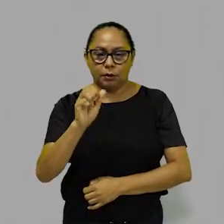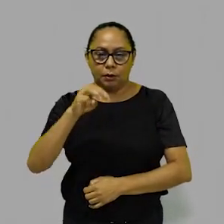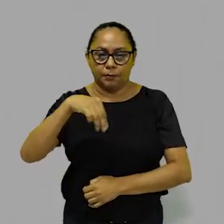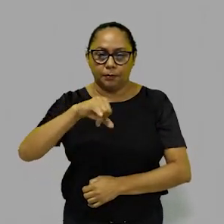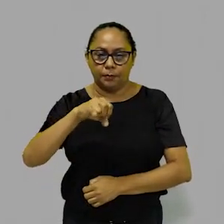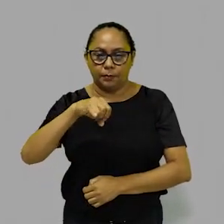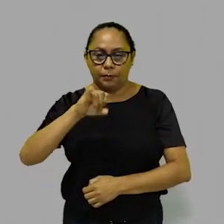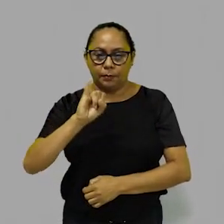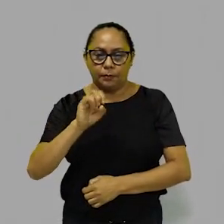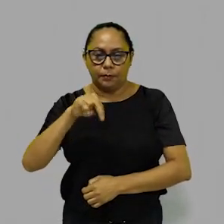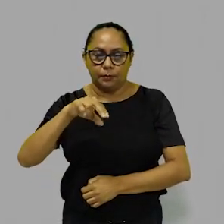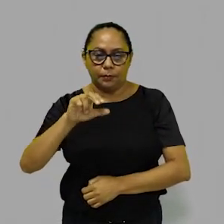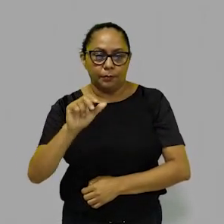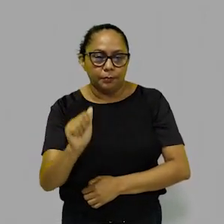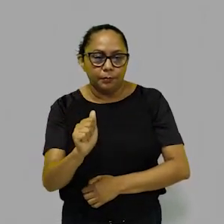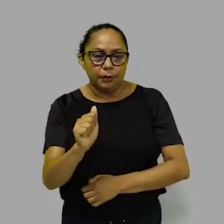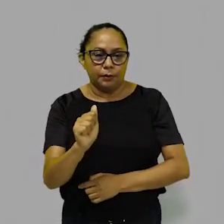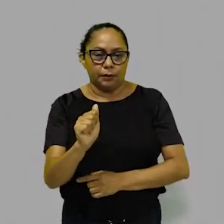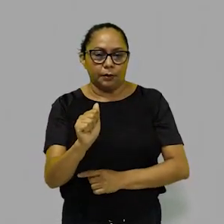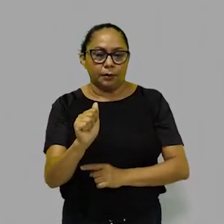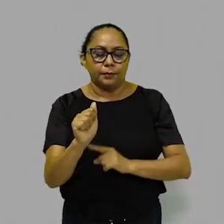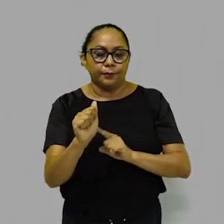substância produzida pelo mastócito. Essa